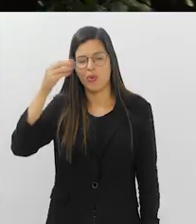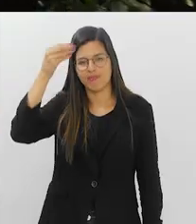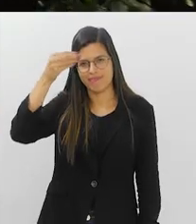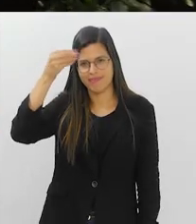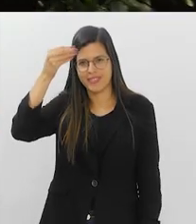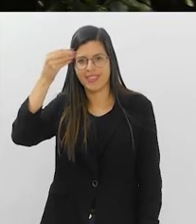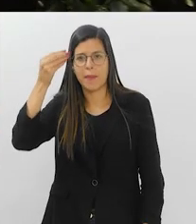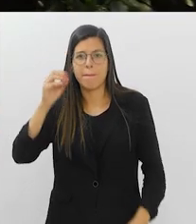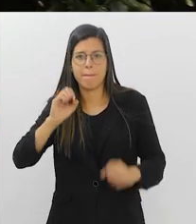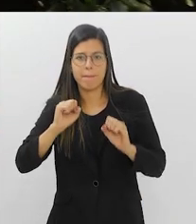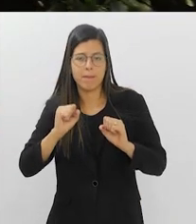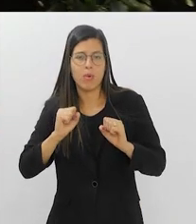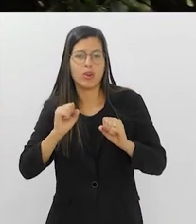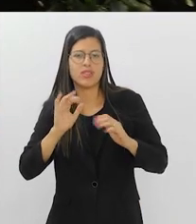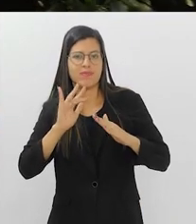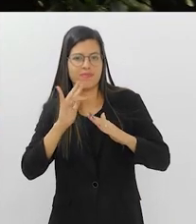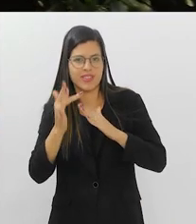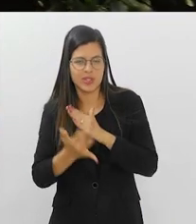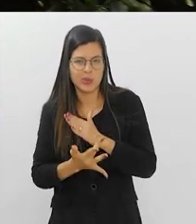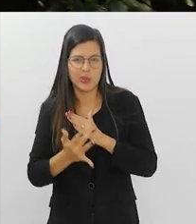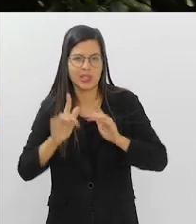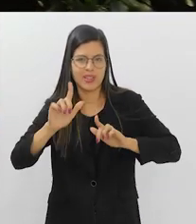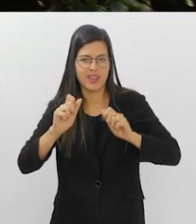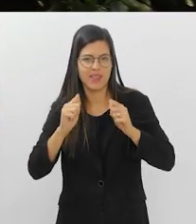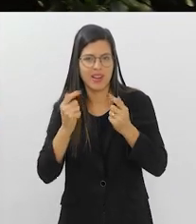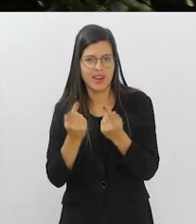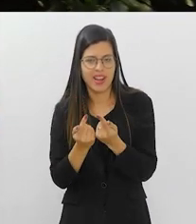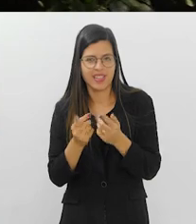Você pode assistir a programação da TV Alerj nas nossas redes